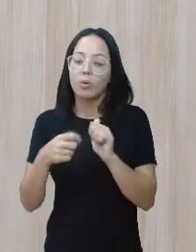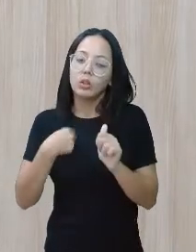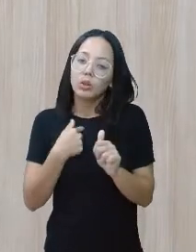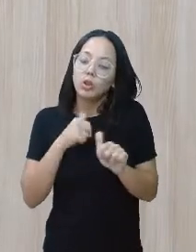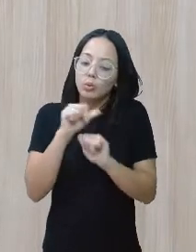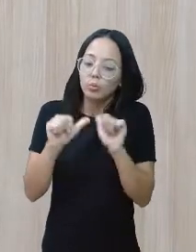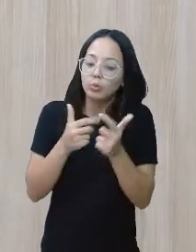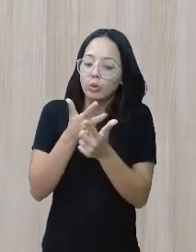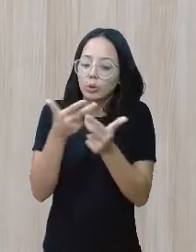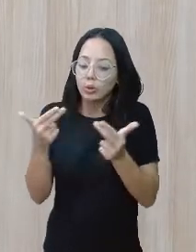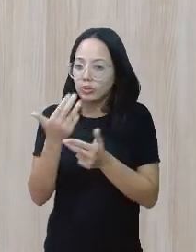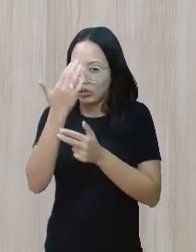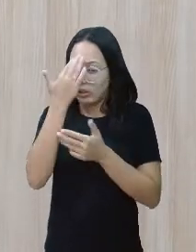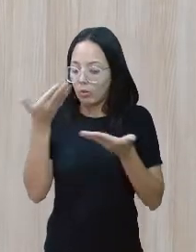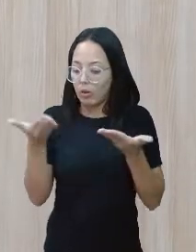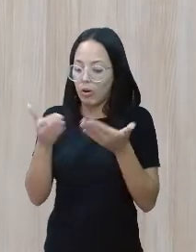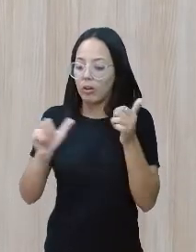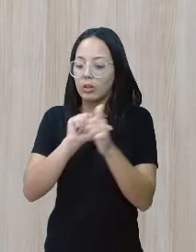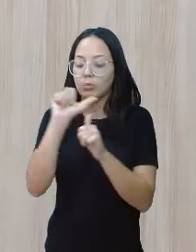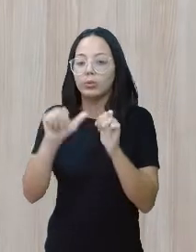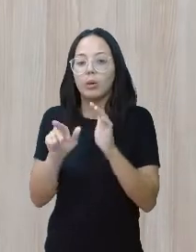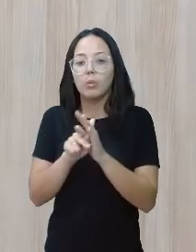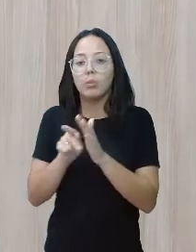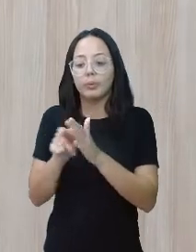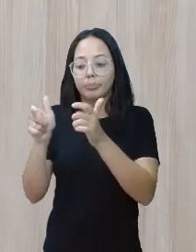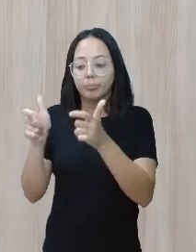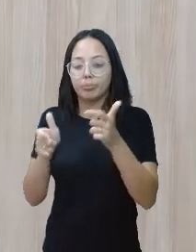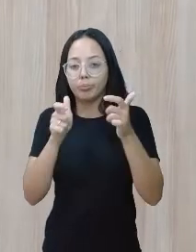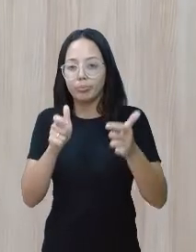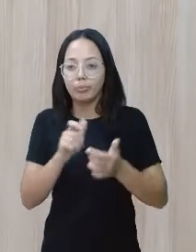modifica alguma coisa para mudar a plataforma.